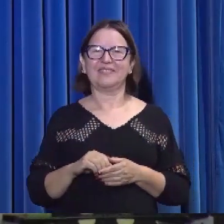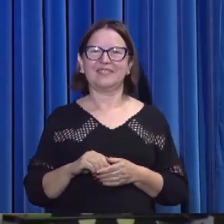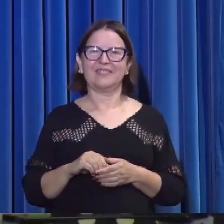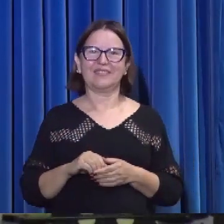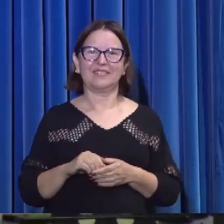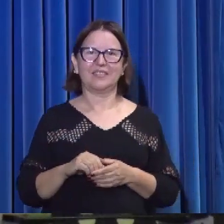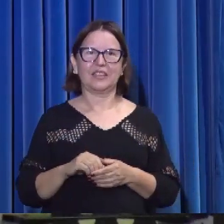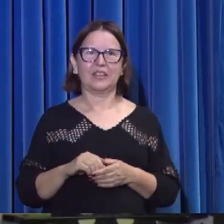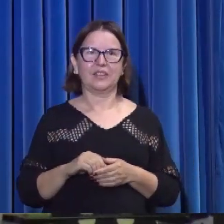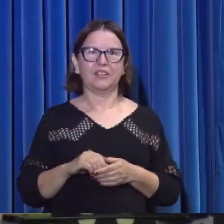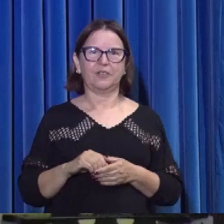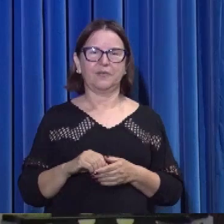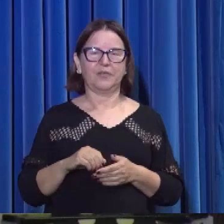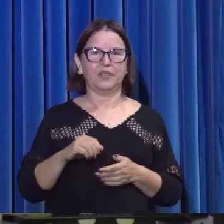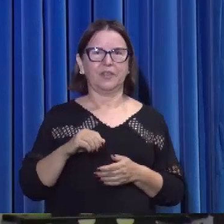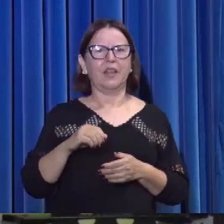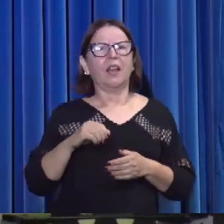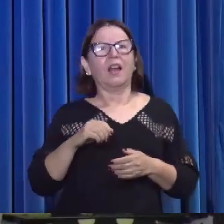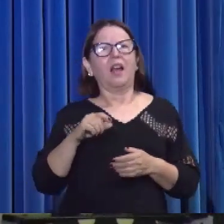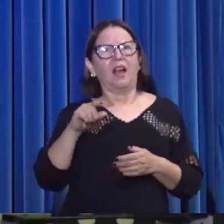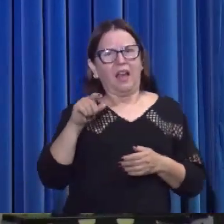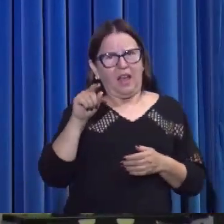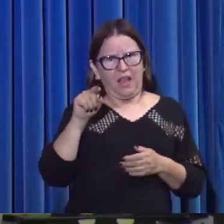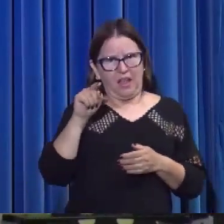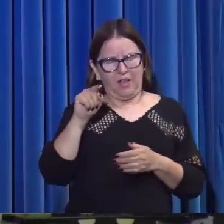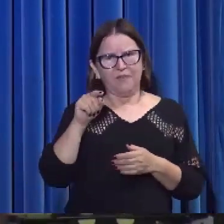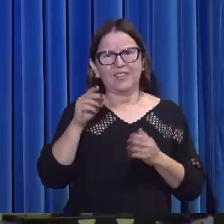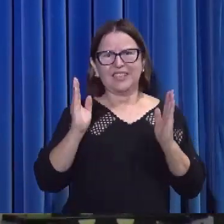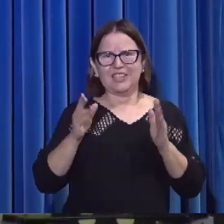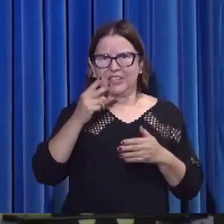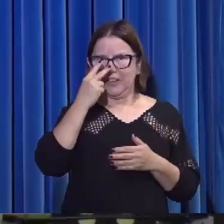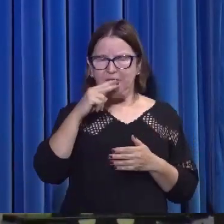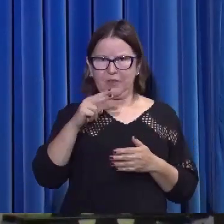pessoas com 90 e tantos anos pegando esse vírus e saindo.